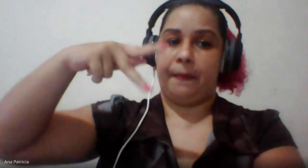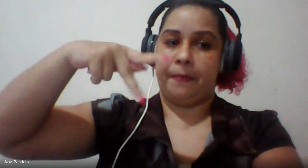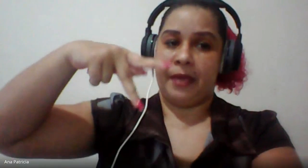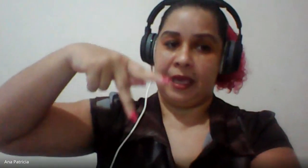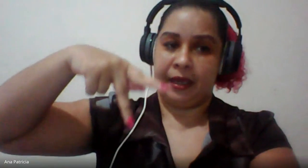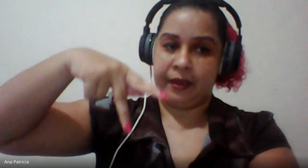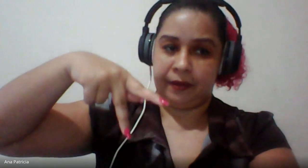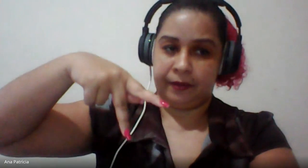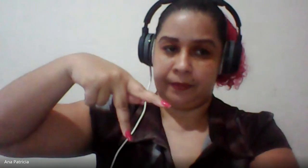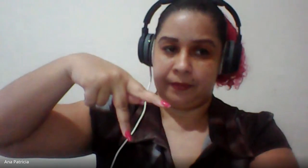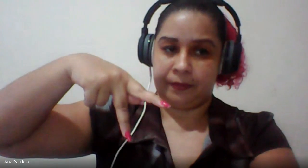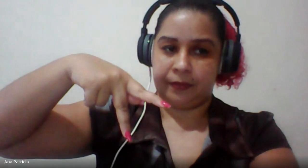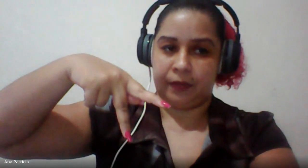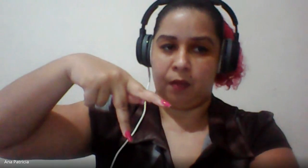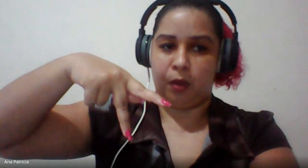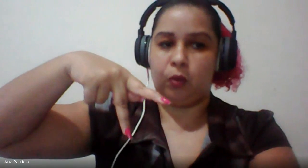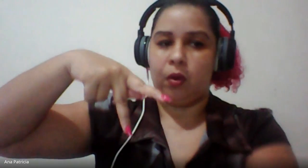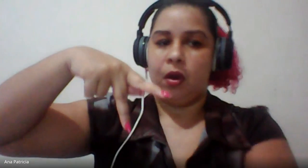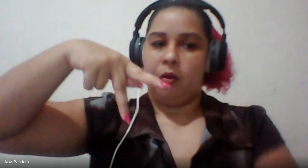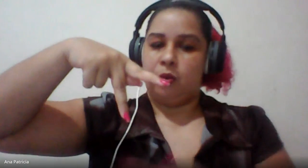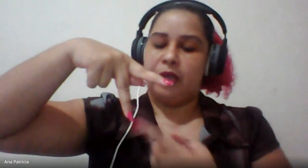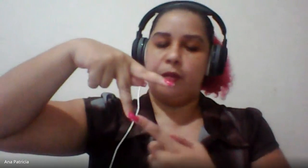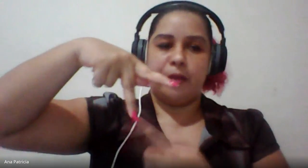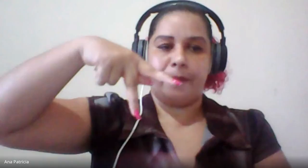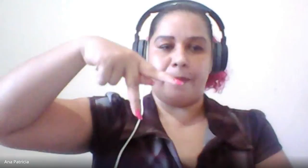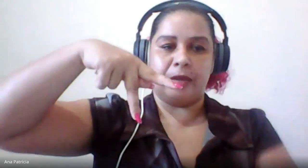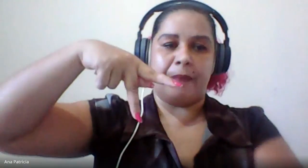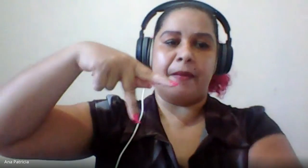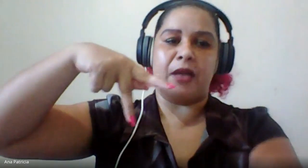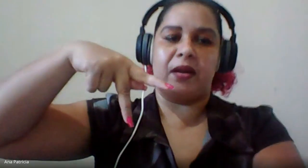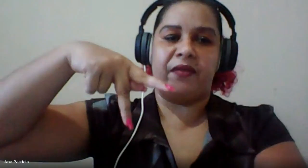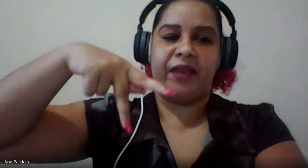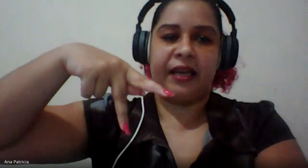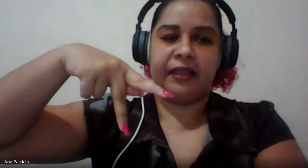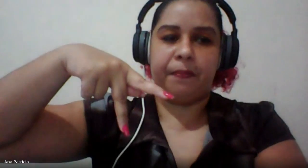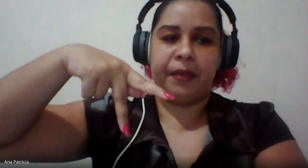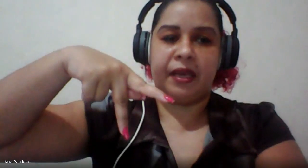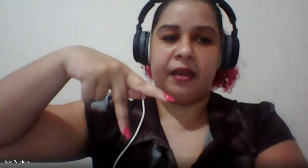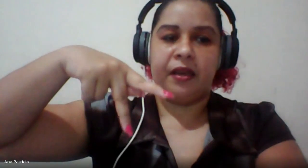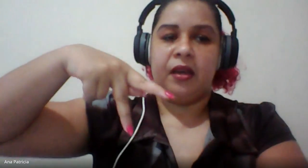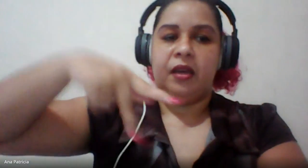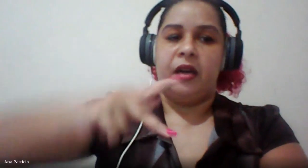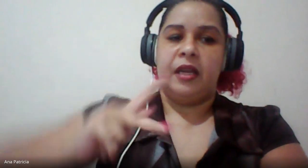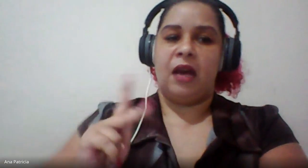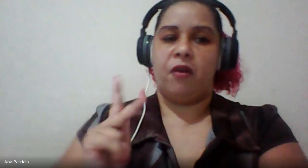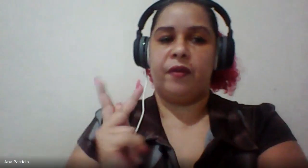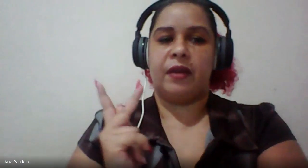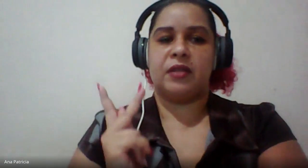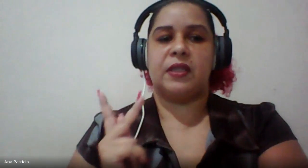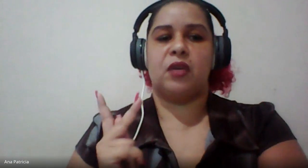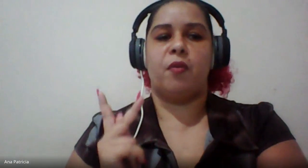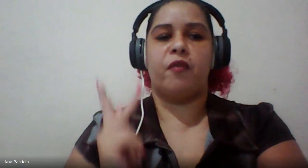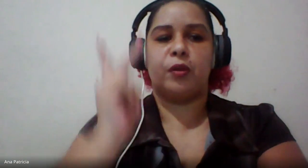letra P. Eu boto o dedo médio para apontar para baixo, ela fica a letra P. E a